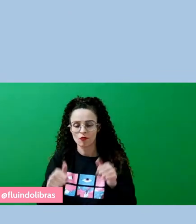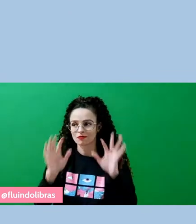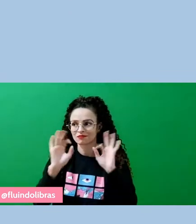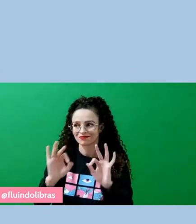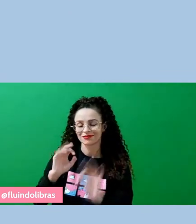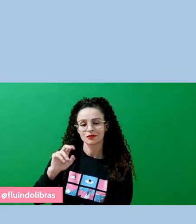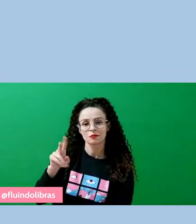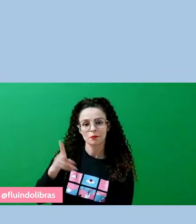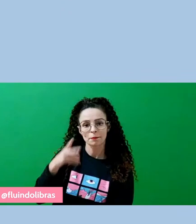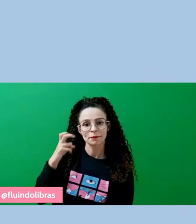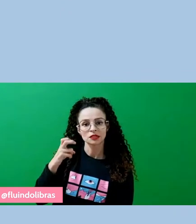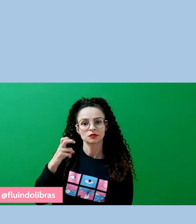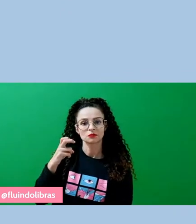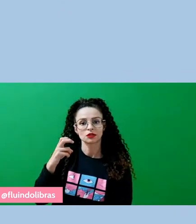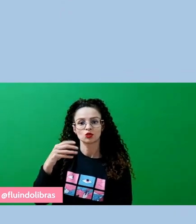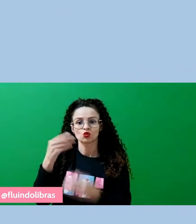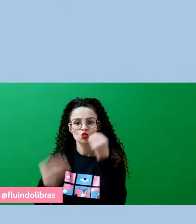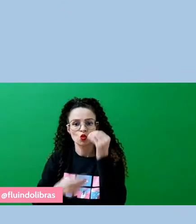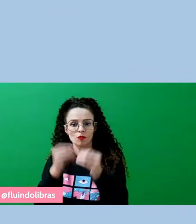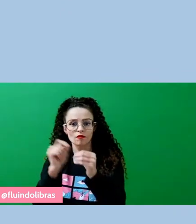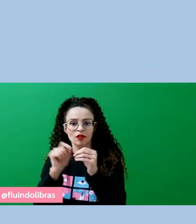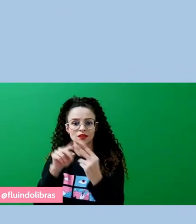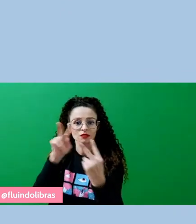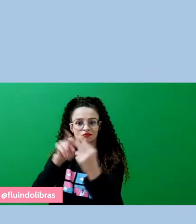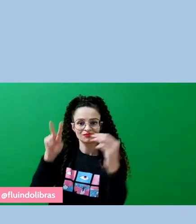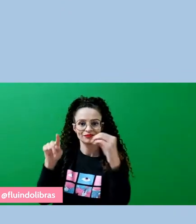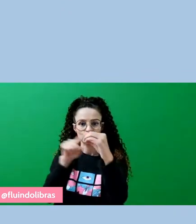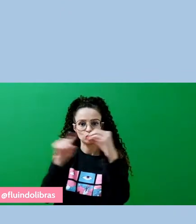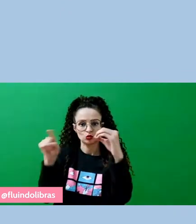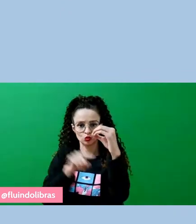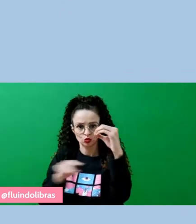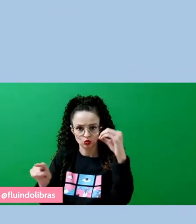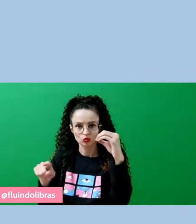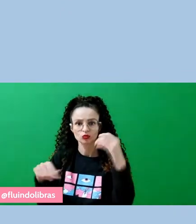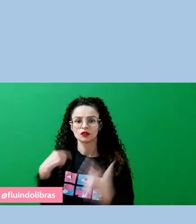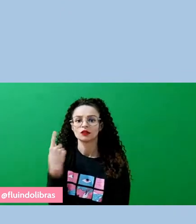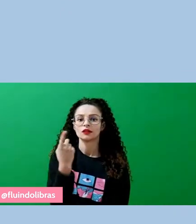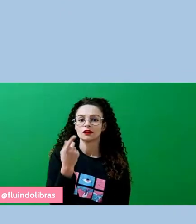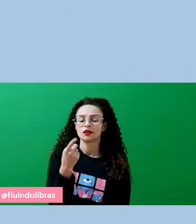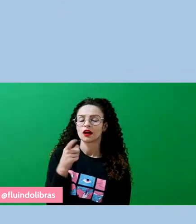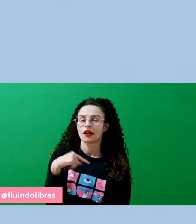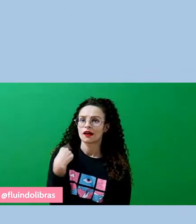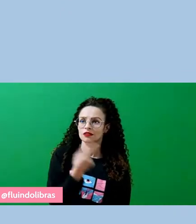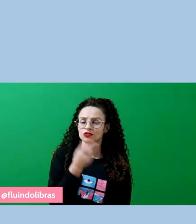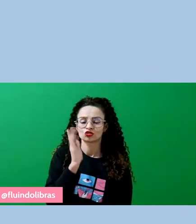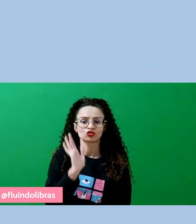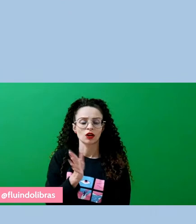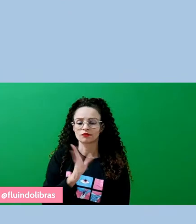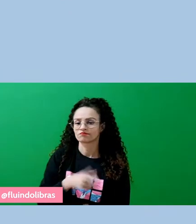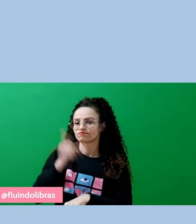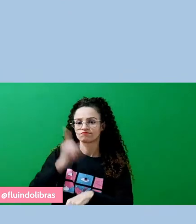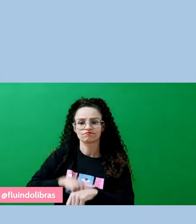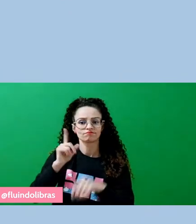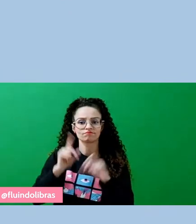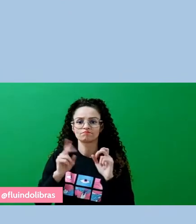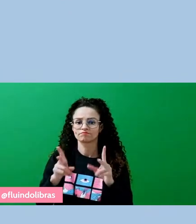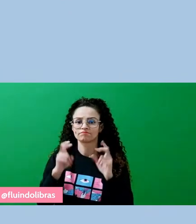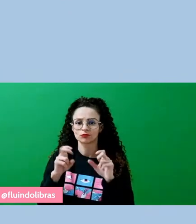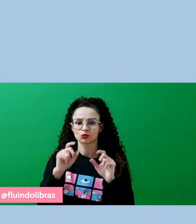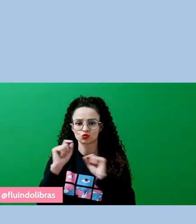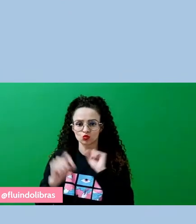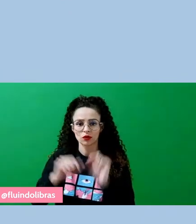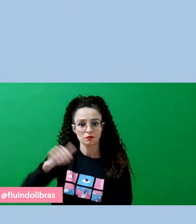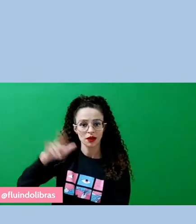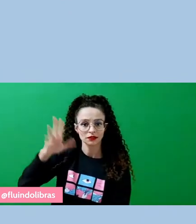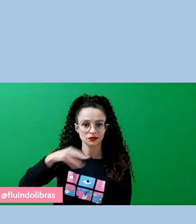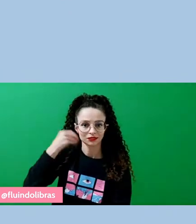o Zoom, ou que a gente faria numa experiência online, a gente já de cara, até a Claudinha, que é uma teve mais